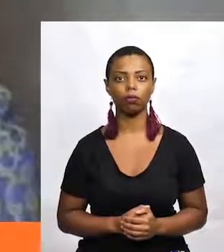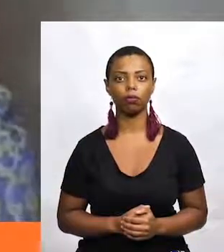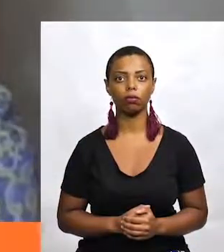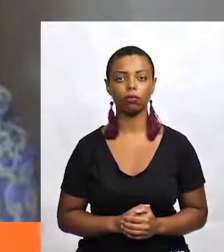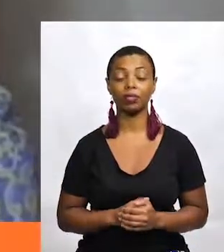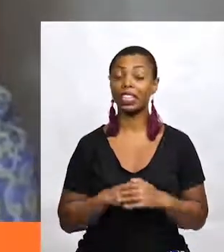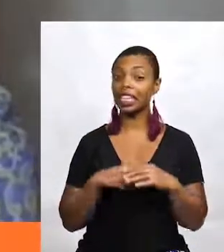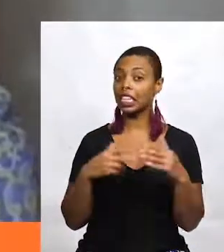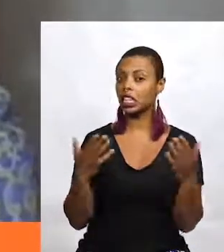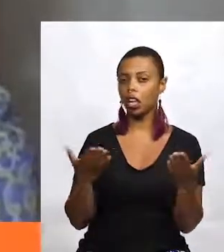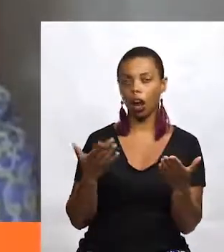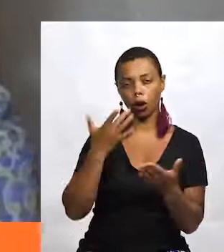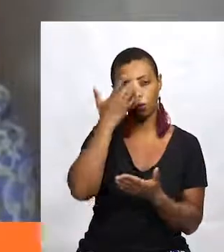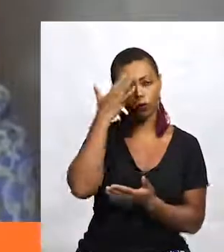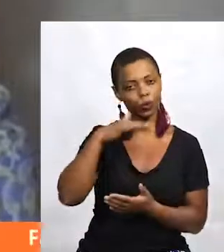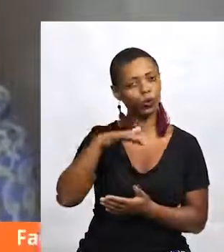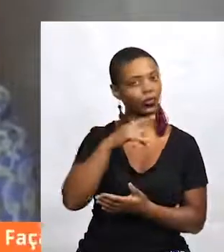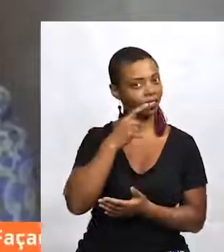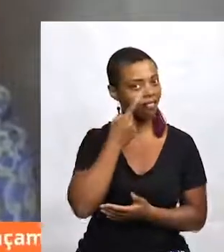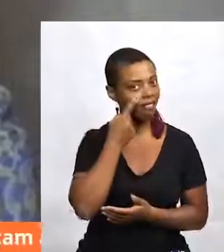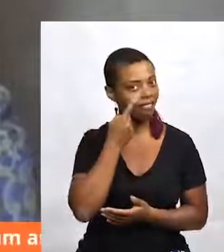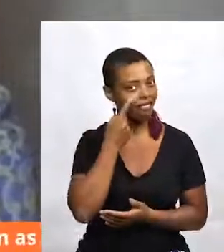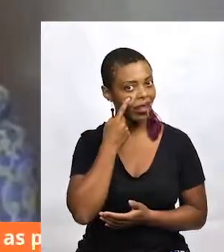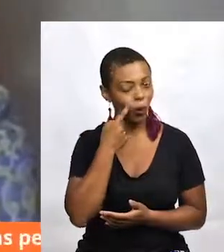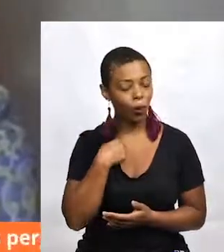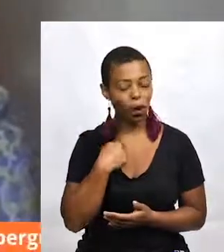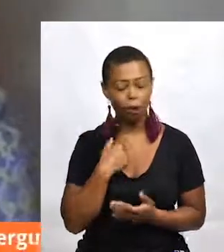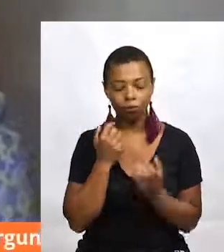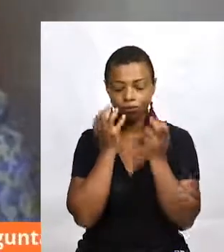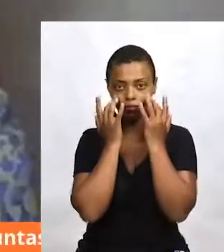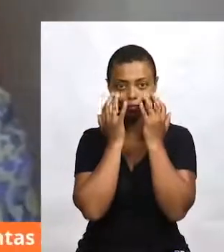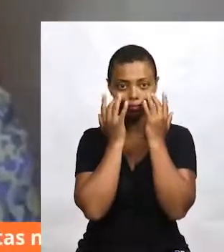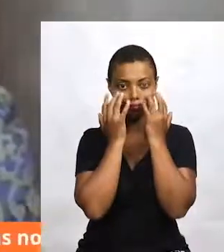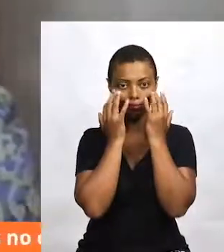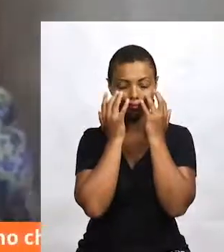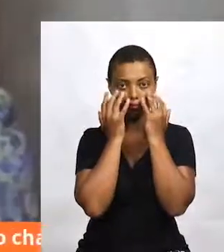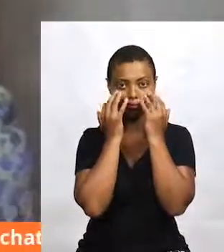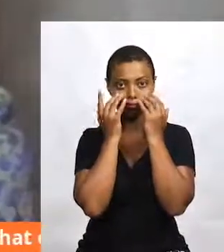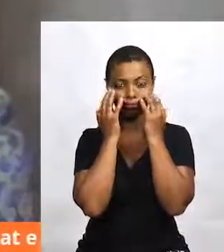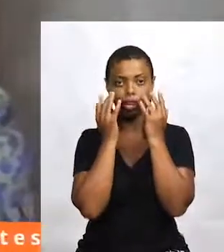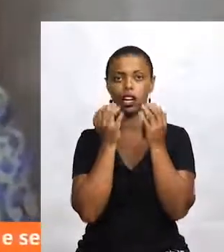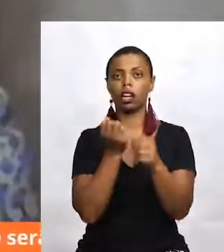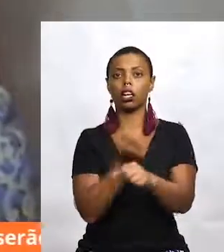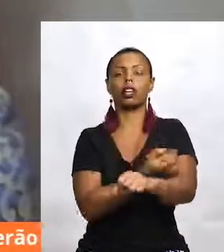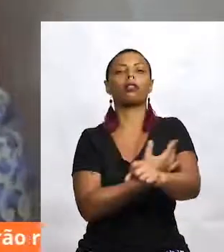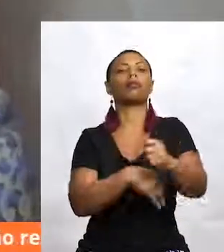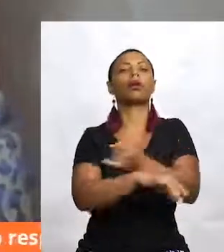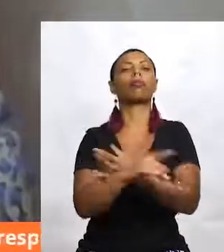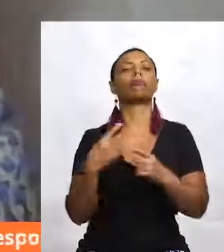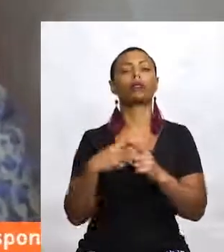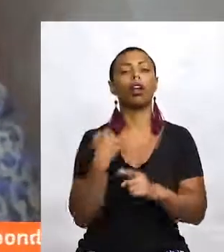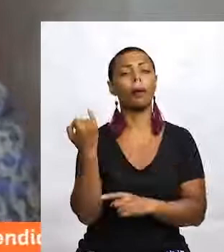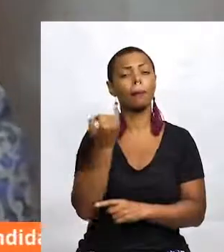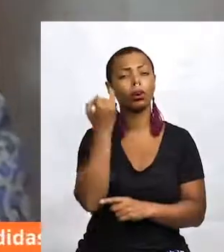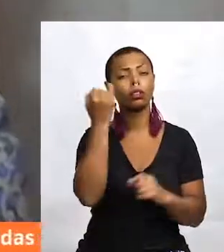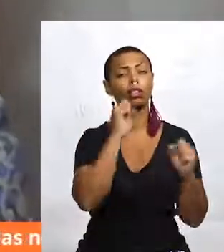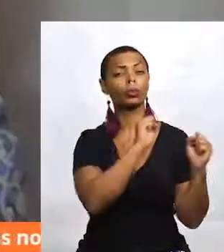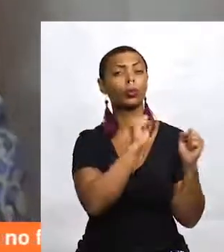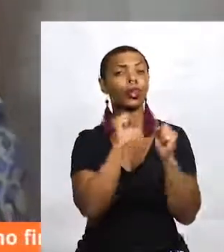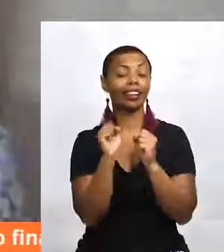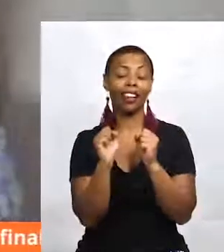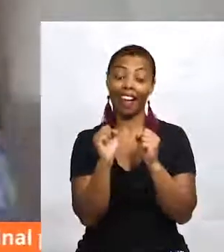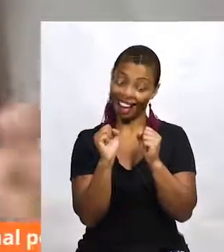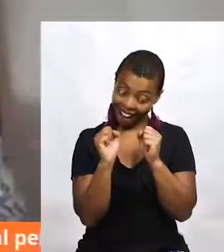E agora, pessoal, vocês viram, né? Estou aqui emocionada porque é importante, é potente. Falando de